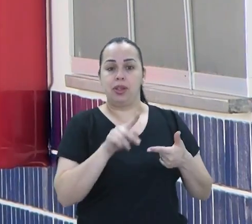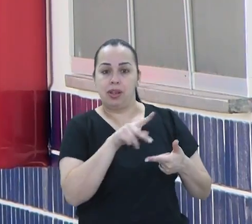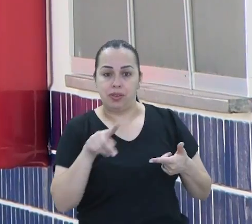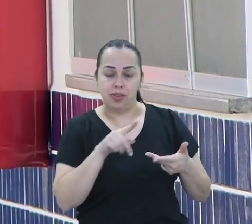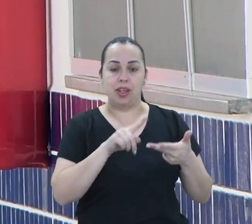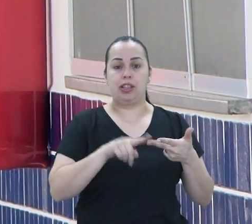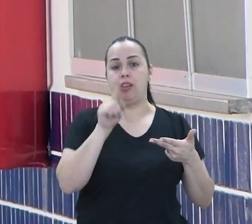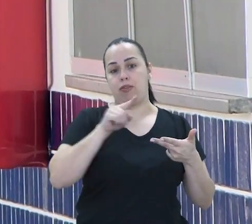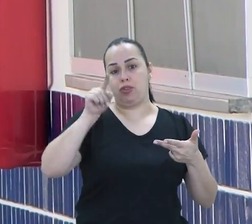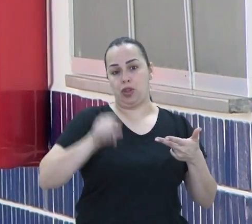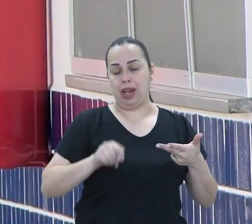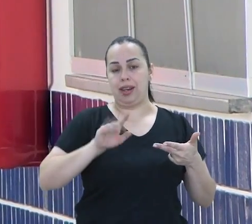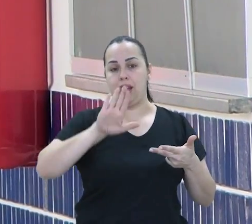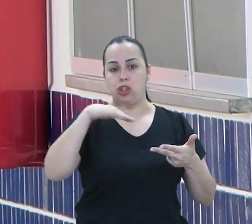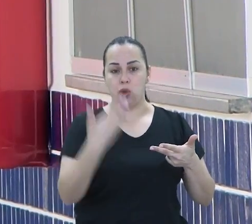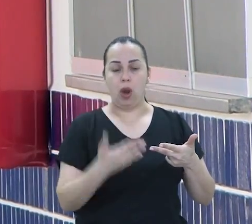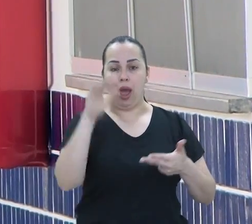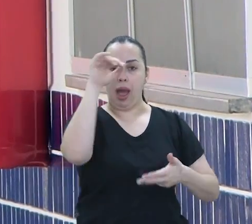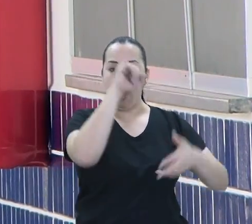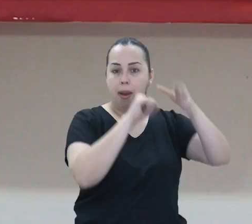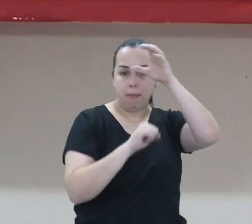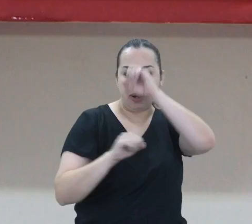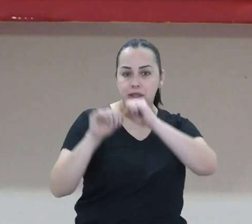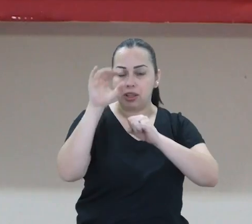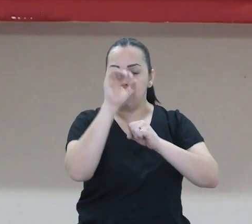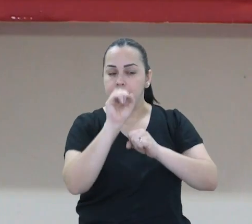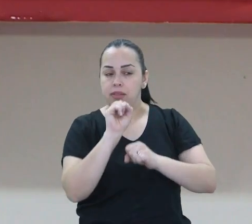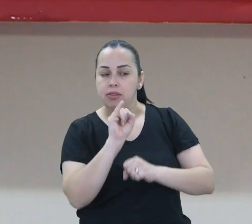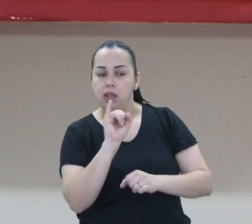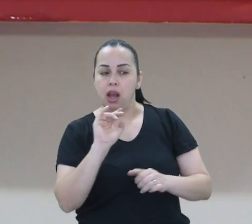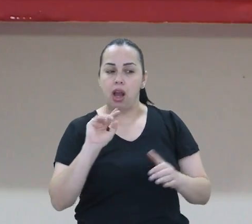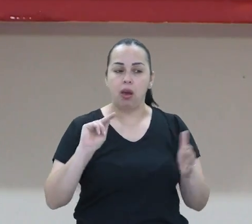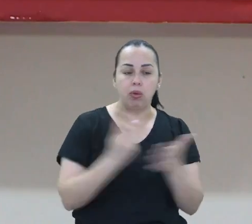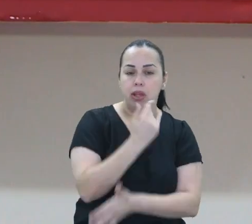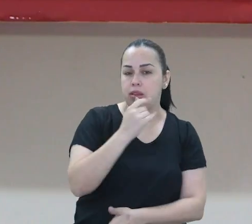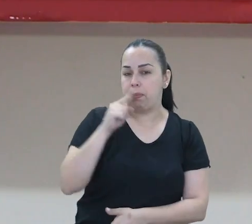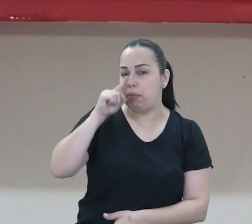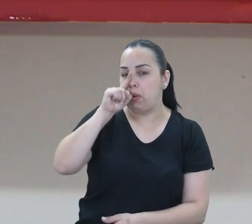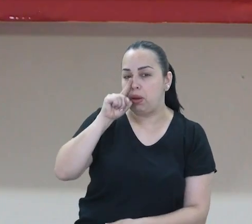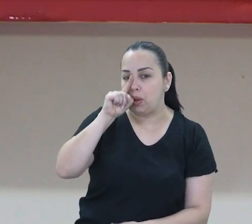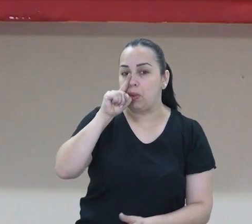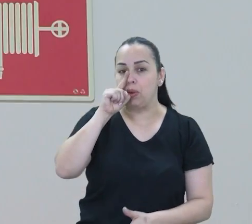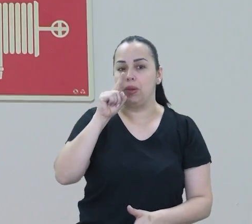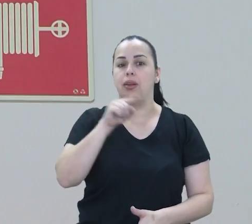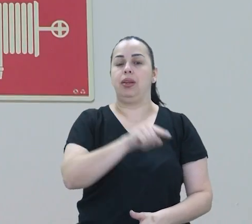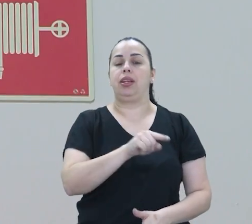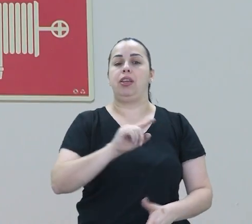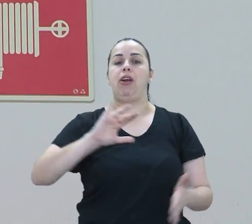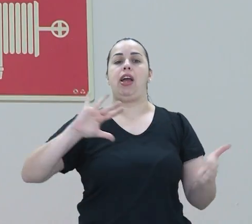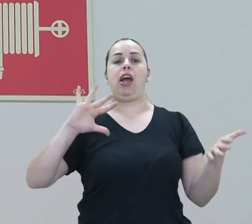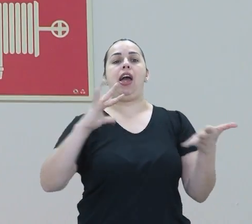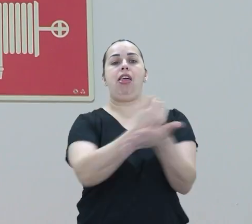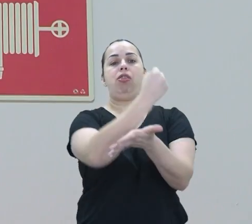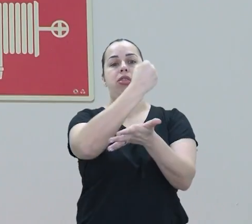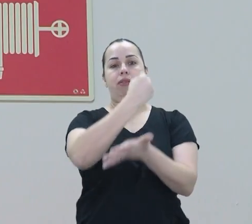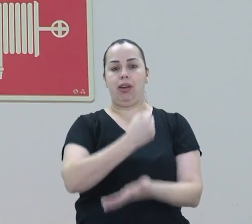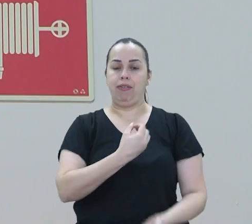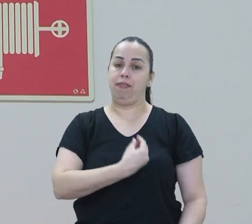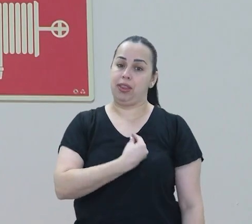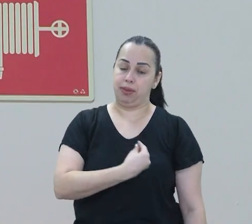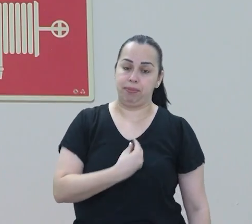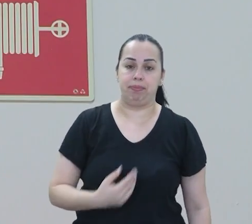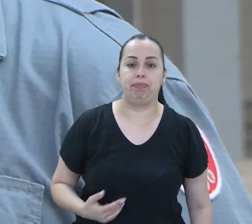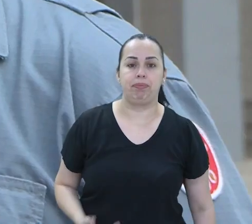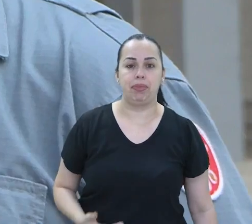treinamento, alunos, professores e funcionários aprendem como agir em situações de risco. Conhecimento que pode